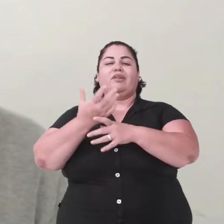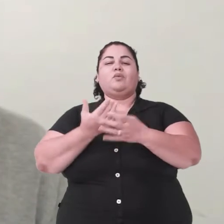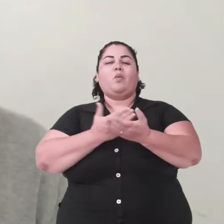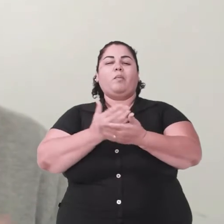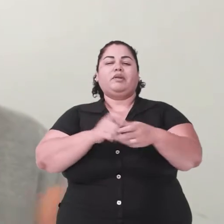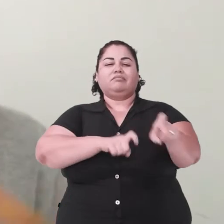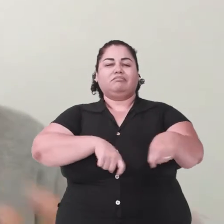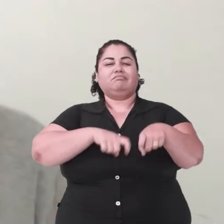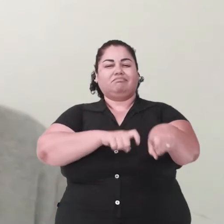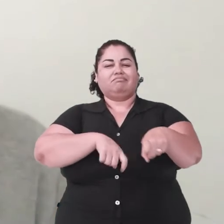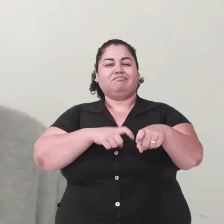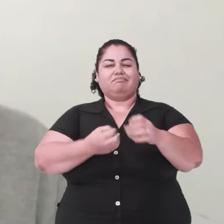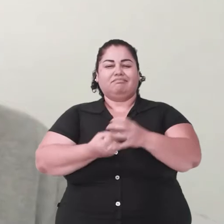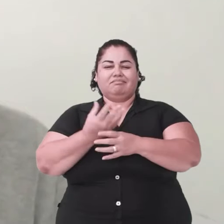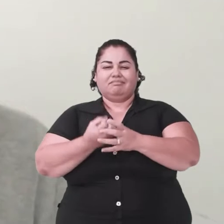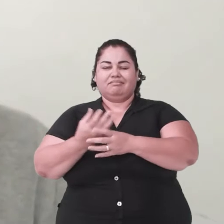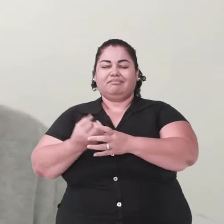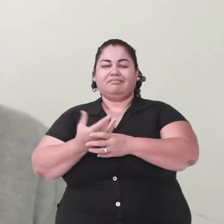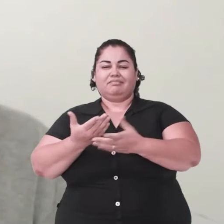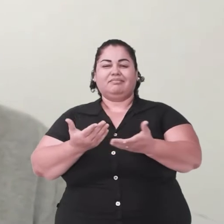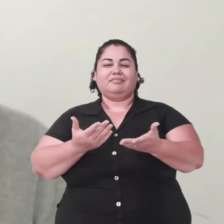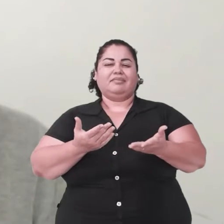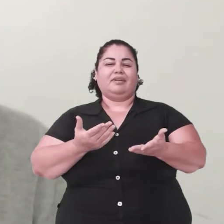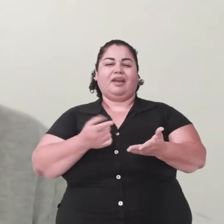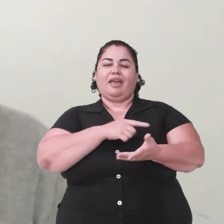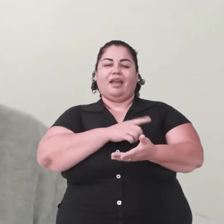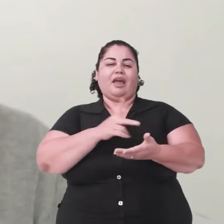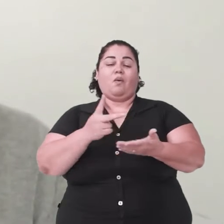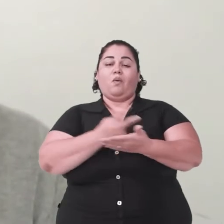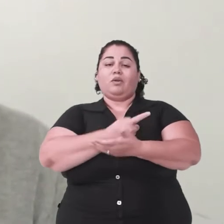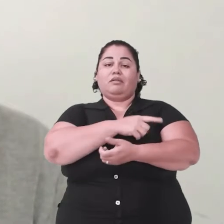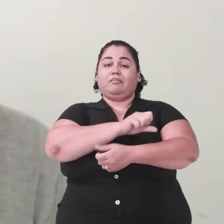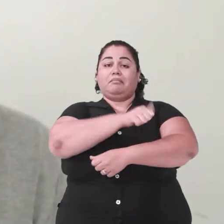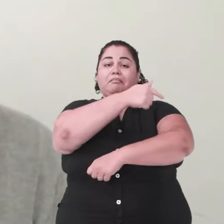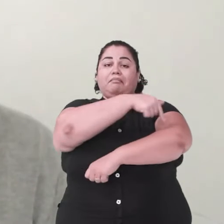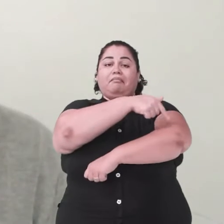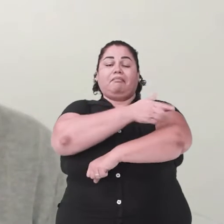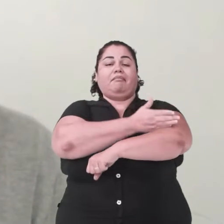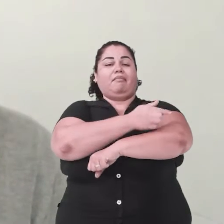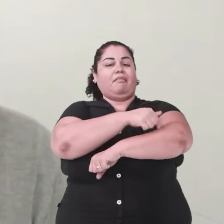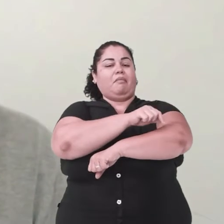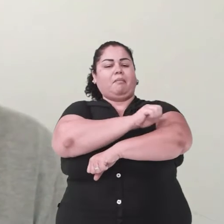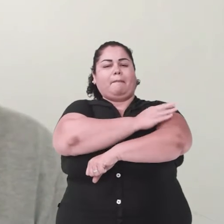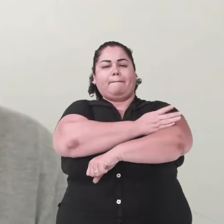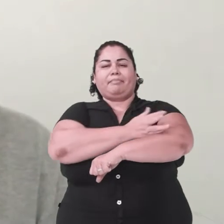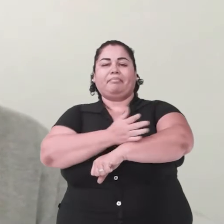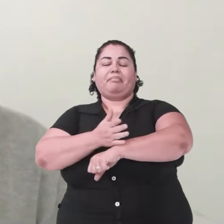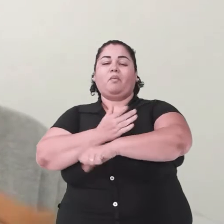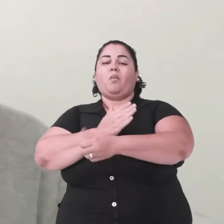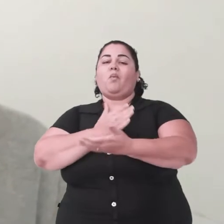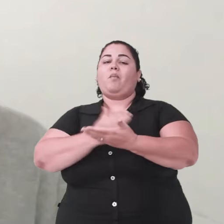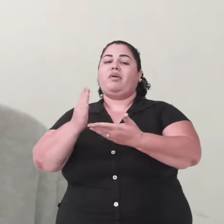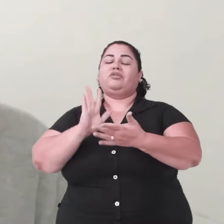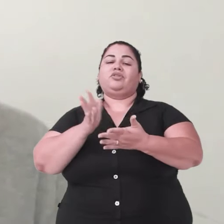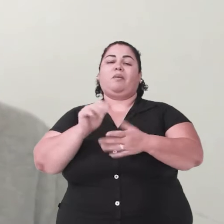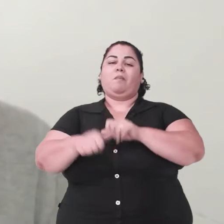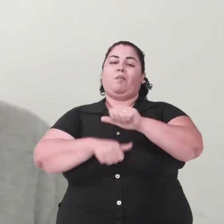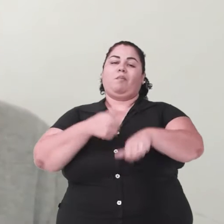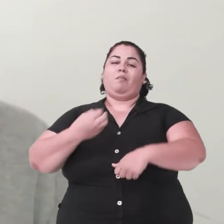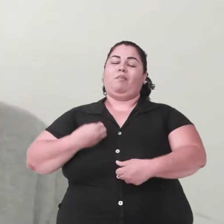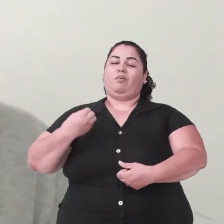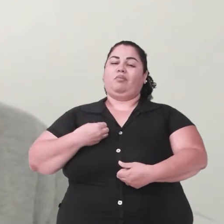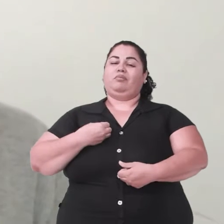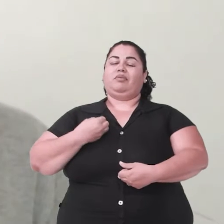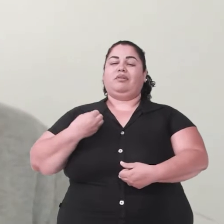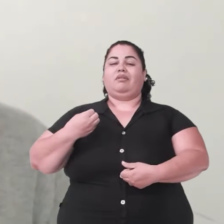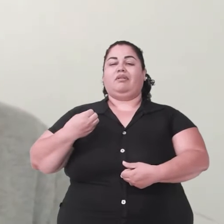a invenção da agricultura, por exemplo, é um acontecimento que mudou completamente,